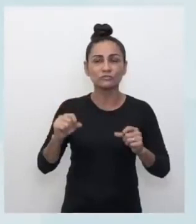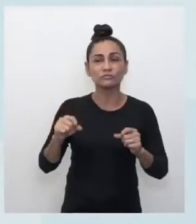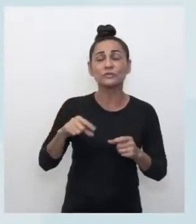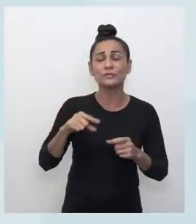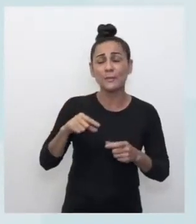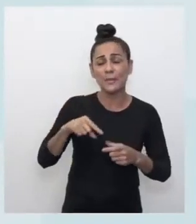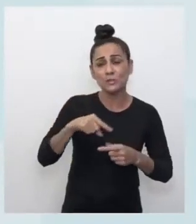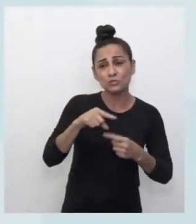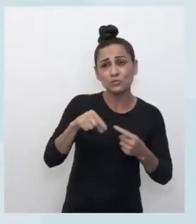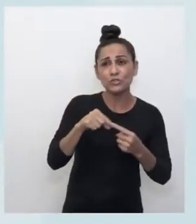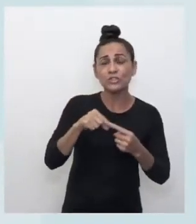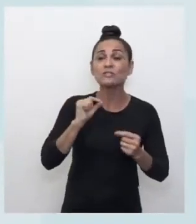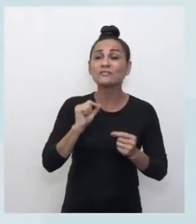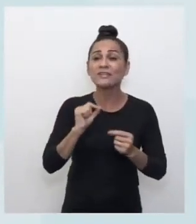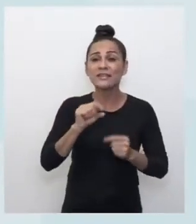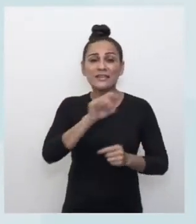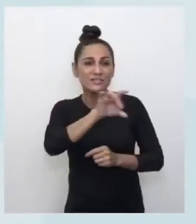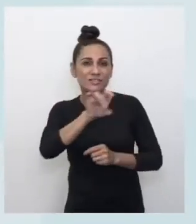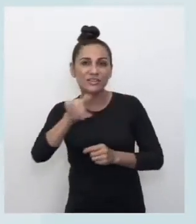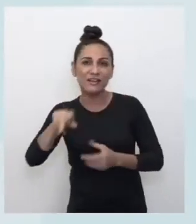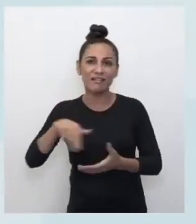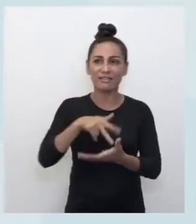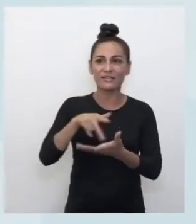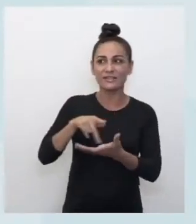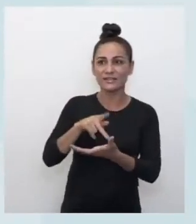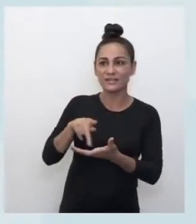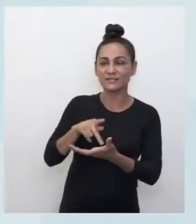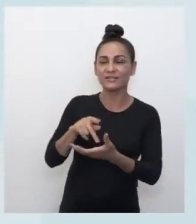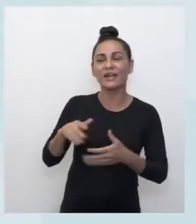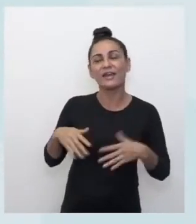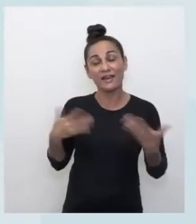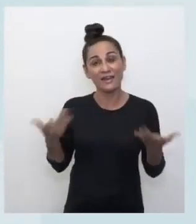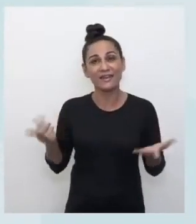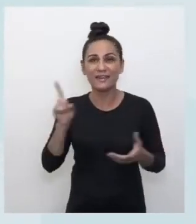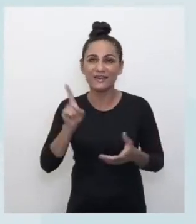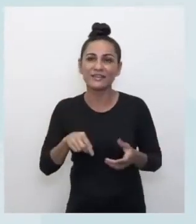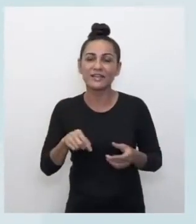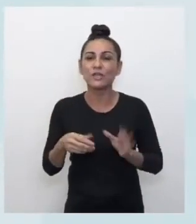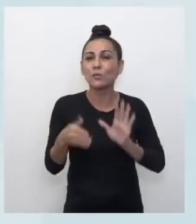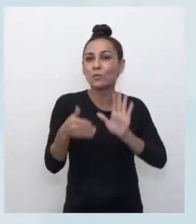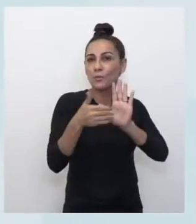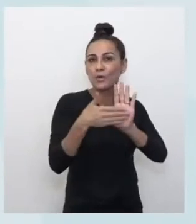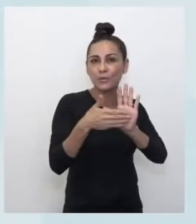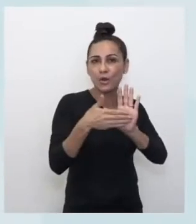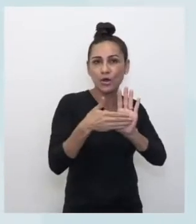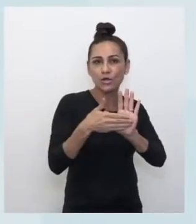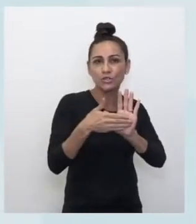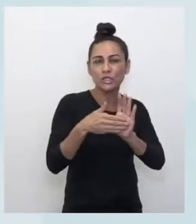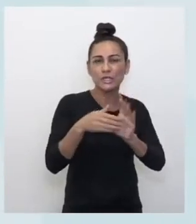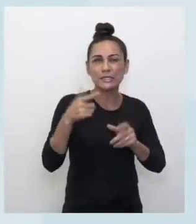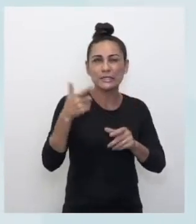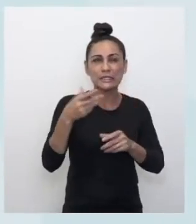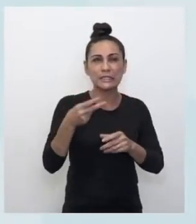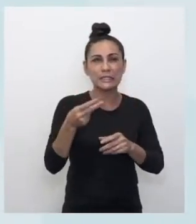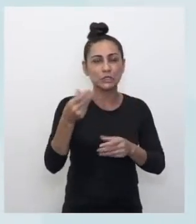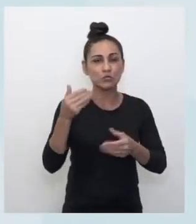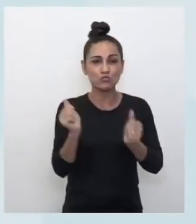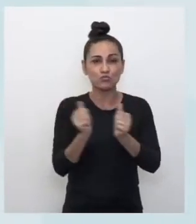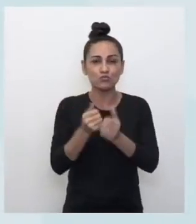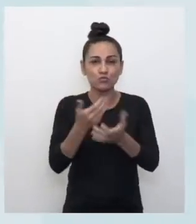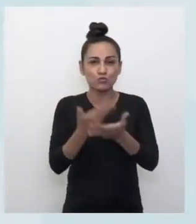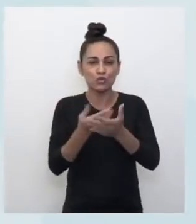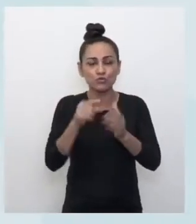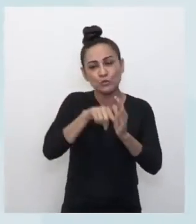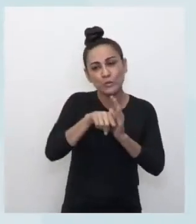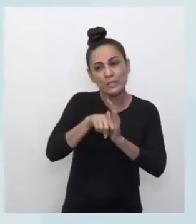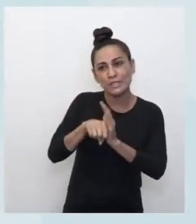subjetivos mais íntimos de cada dançarino. E até depois é proposto, né, a partir dos estudos da Martha Graham, os chamados processos